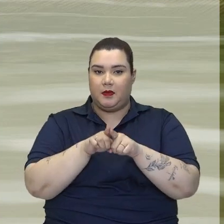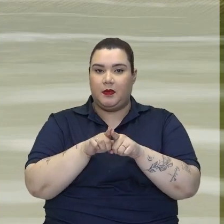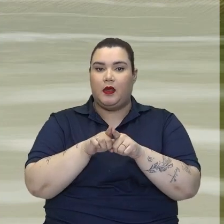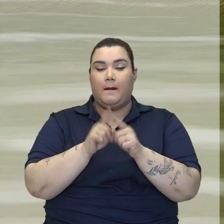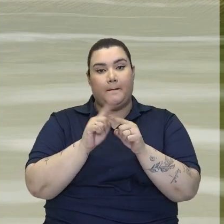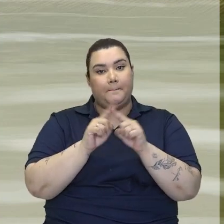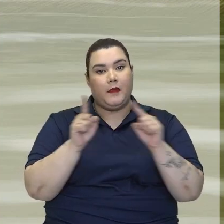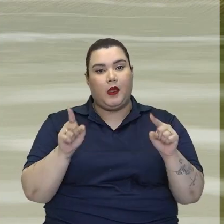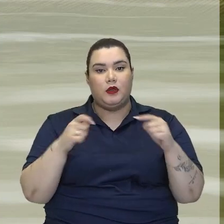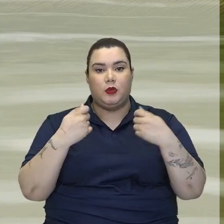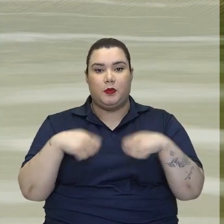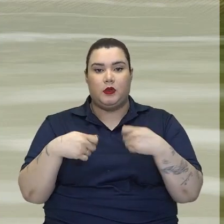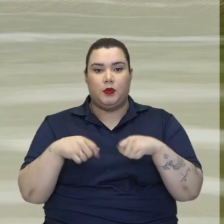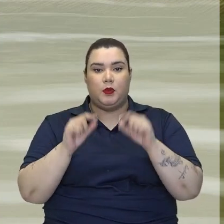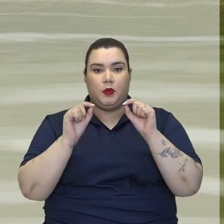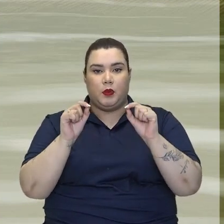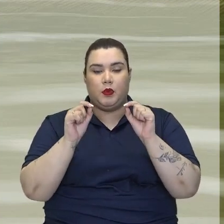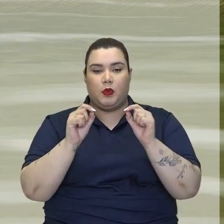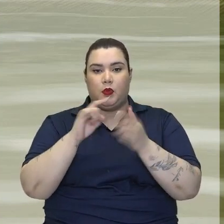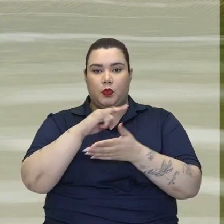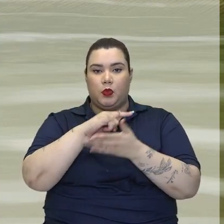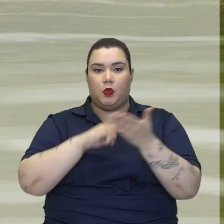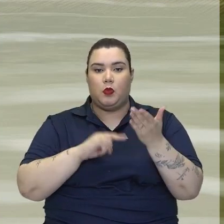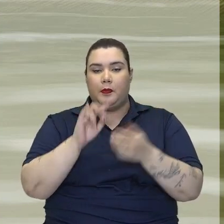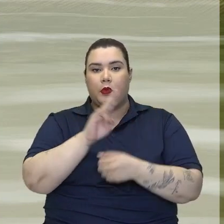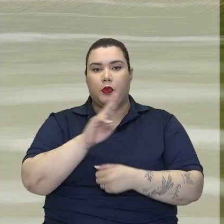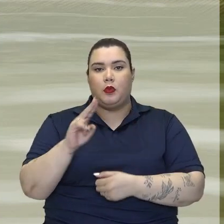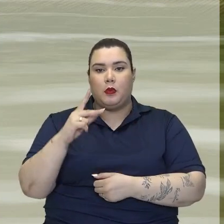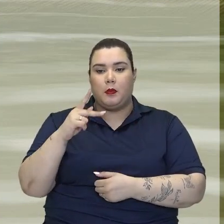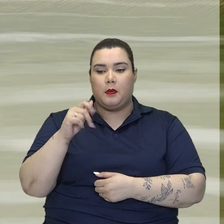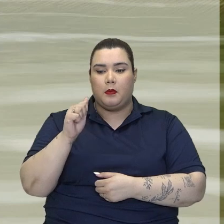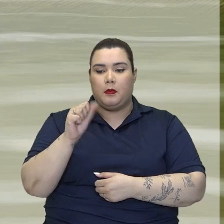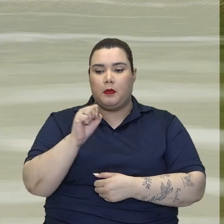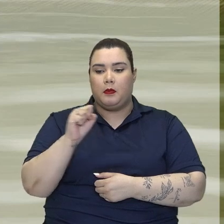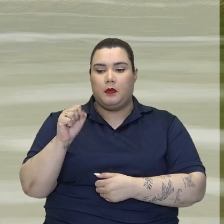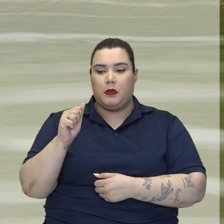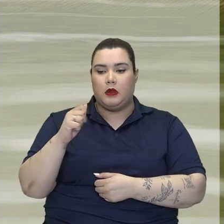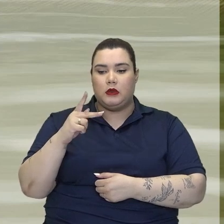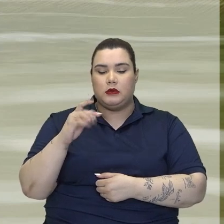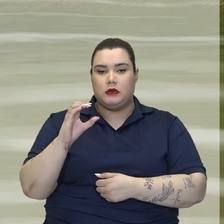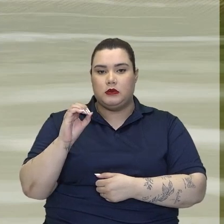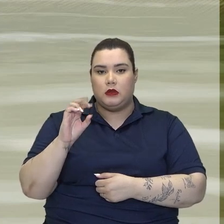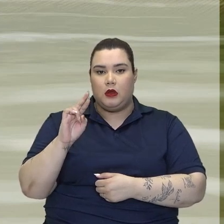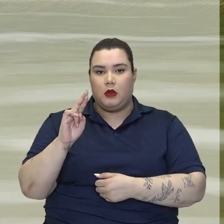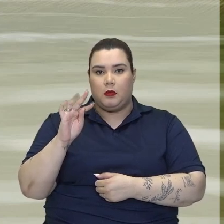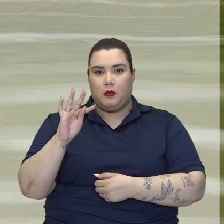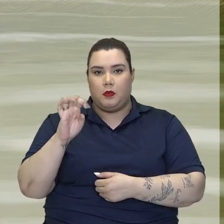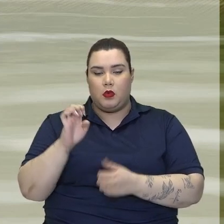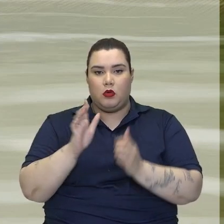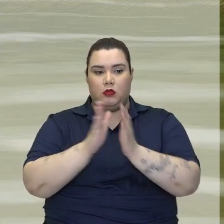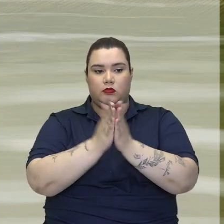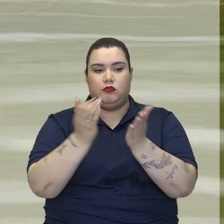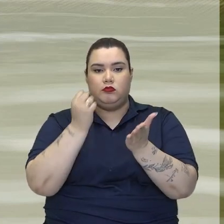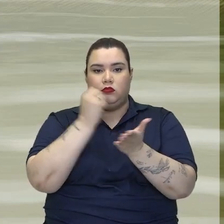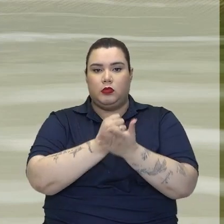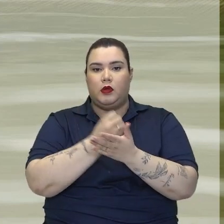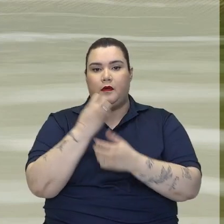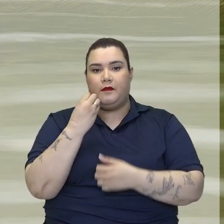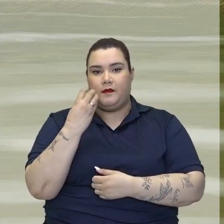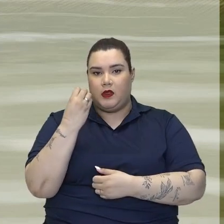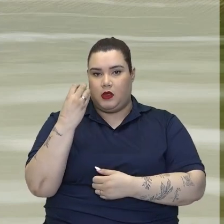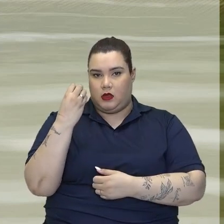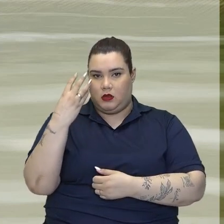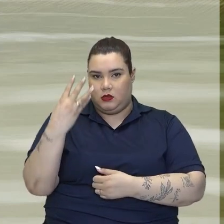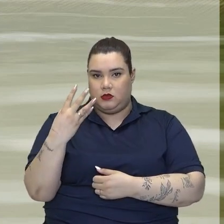mas para isso é necessário um documento chamado passaporte. Esse aqui é o meu, viu, gente? É o meu